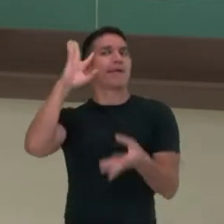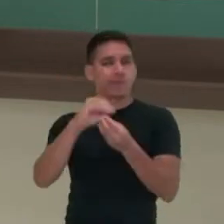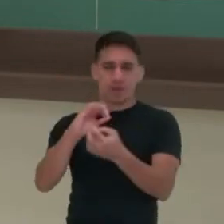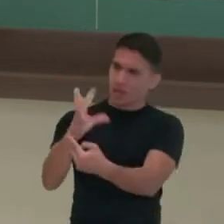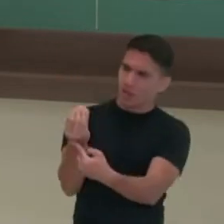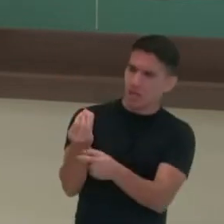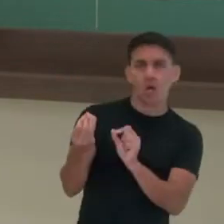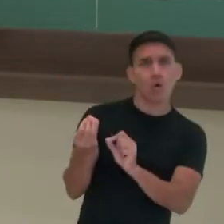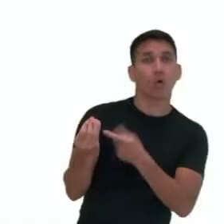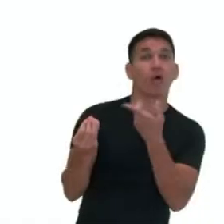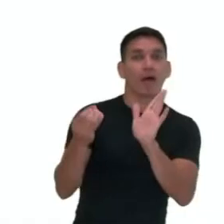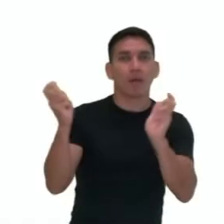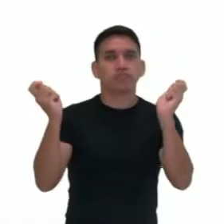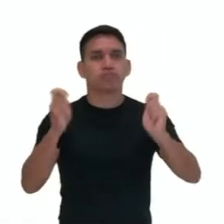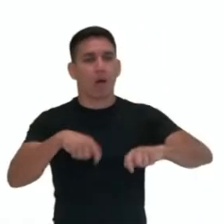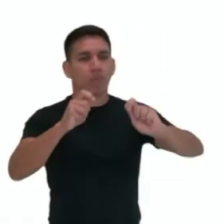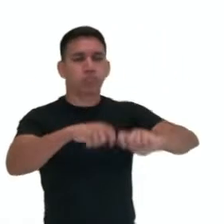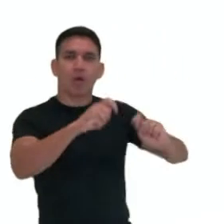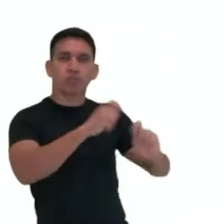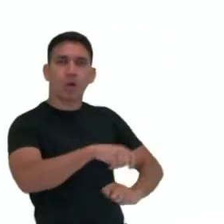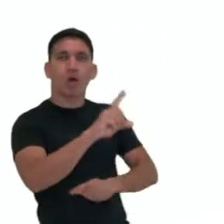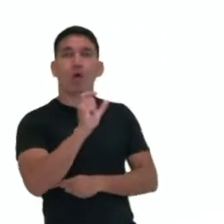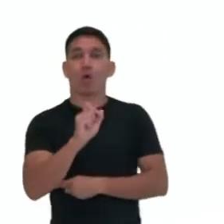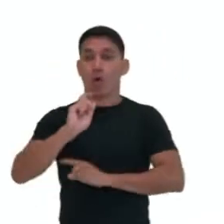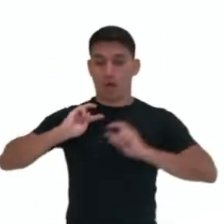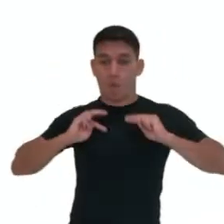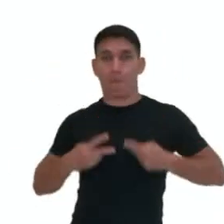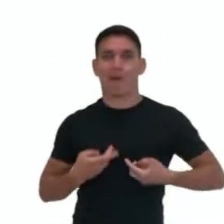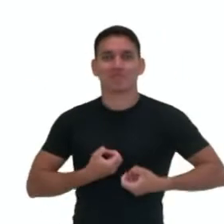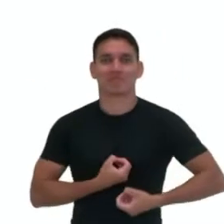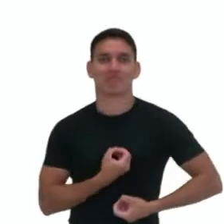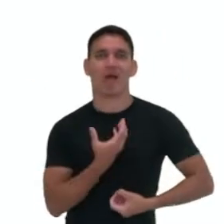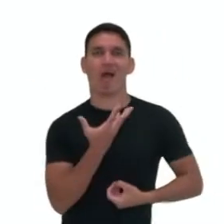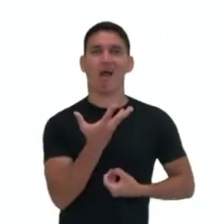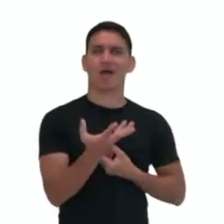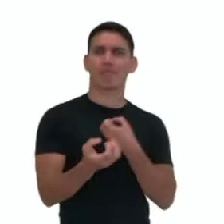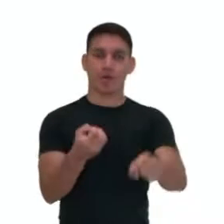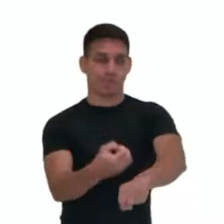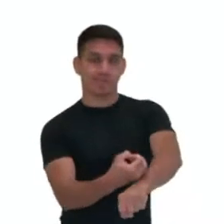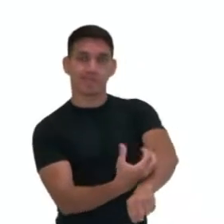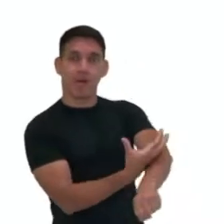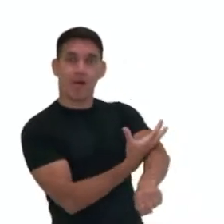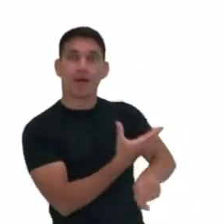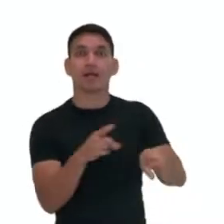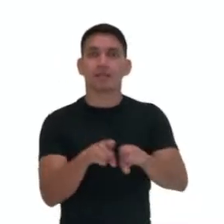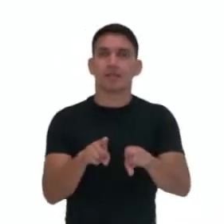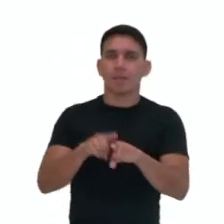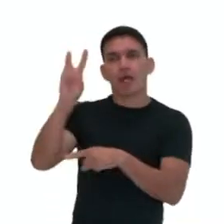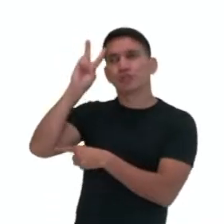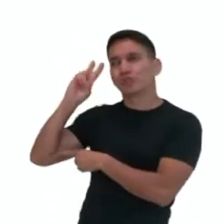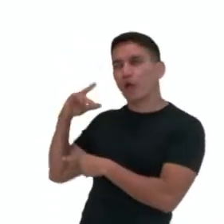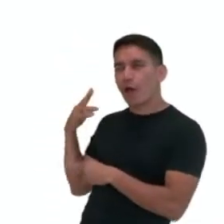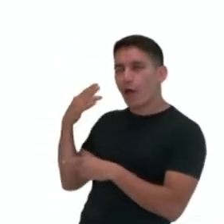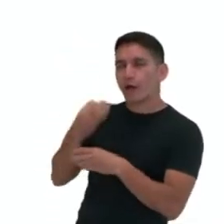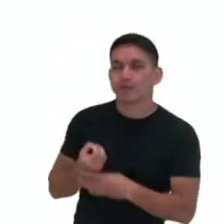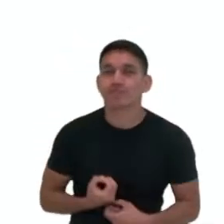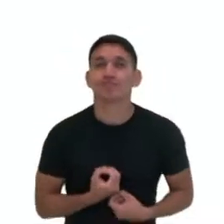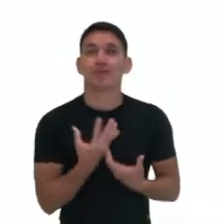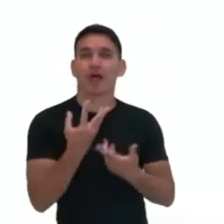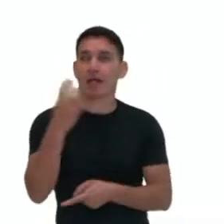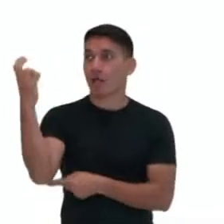arte como possibilidade de o ser humano expressar as suas emoções, a sua história, a sua